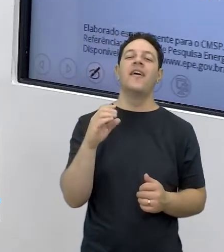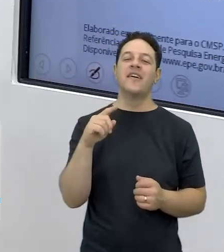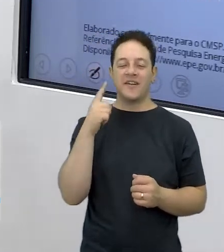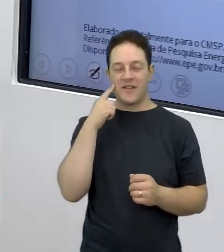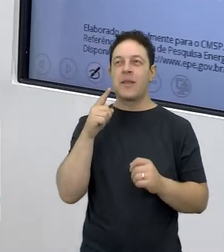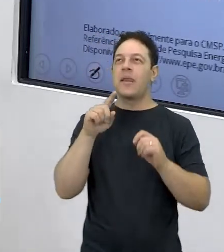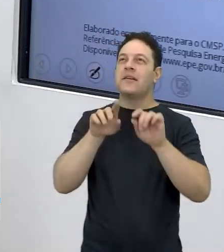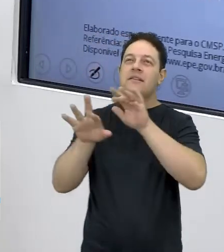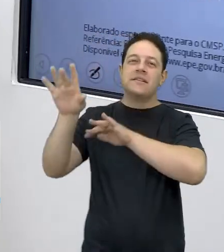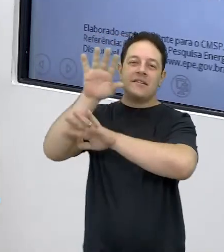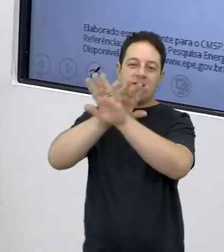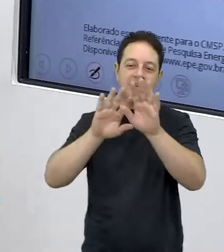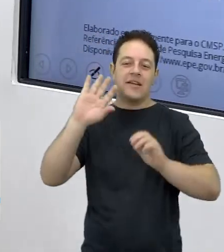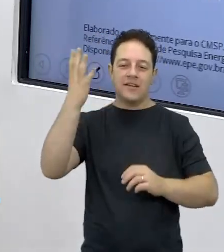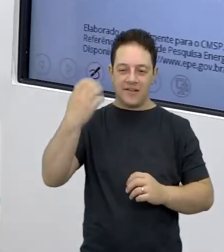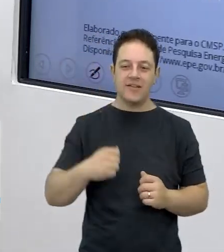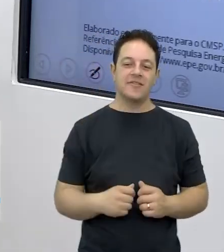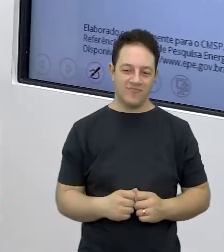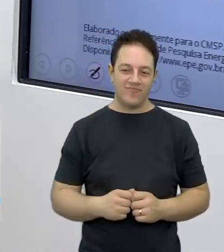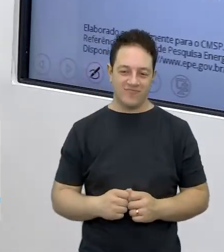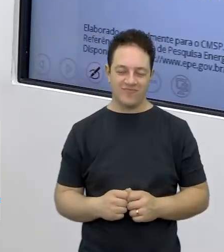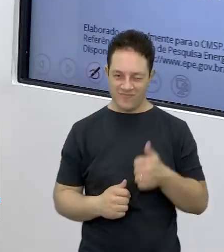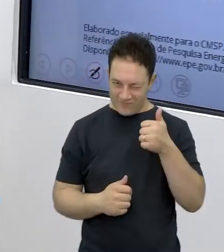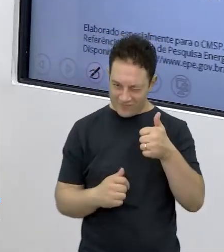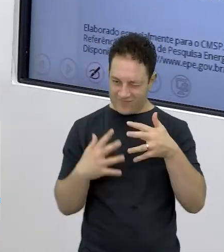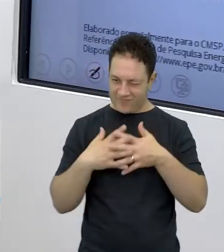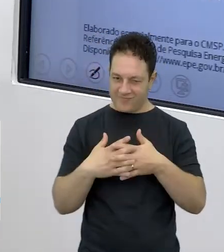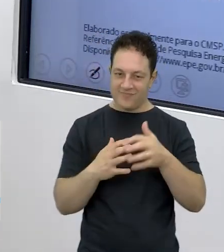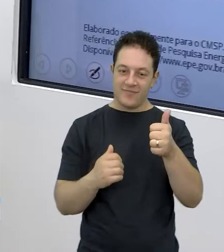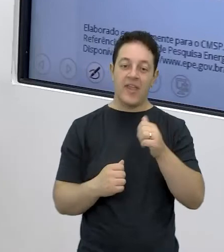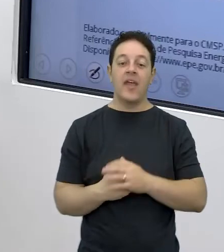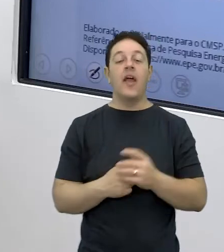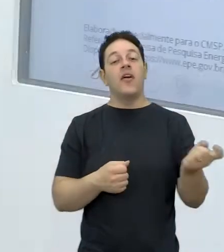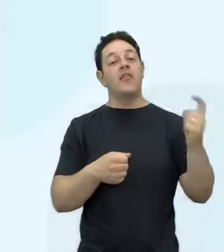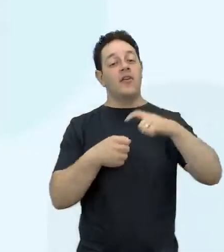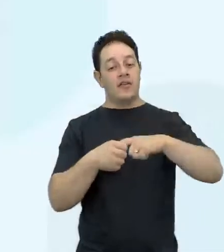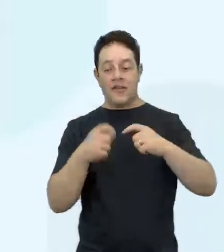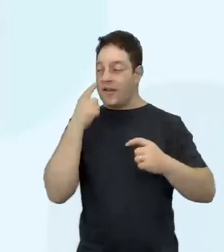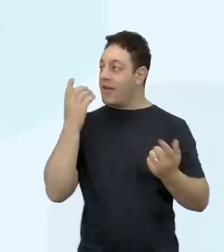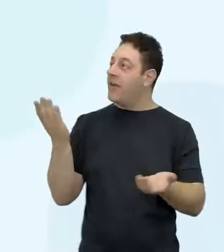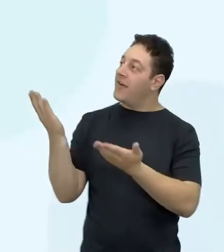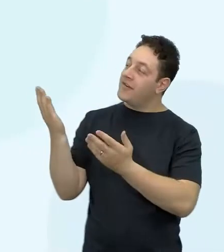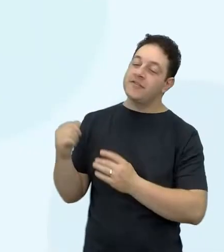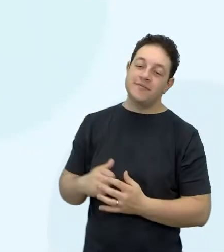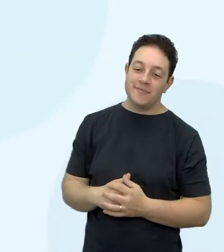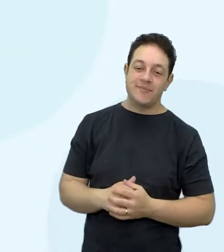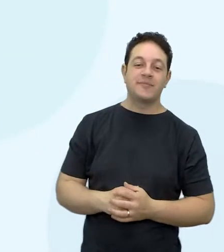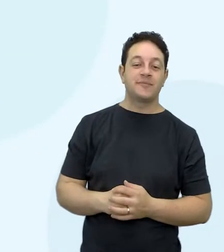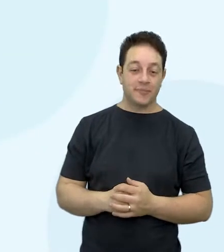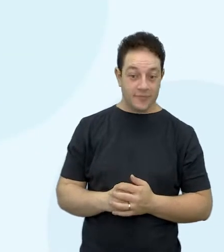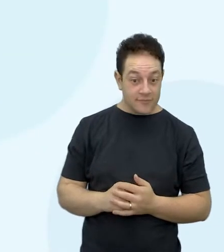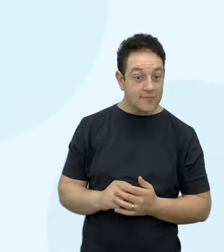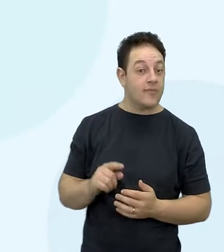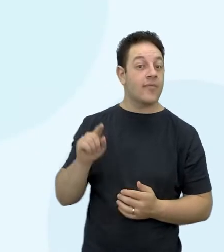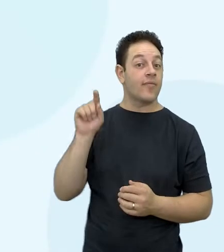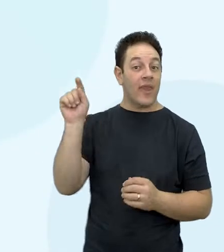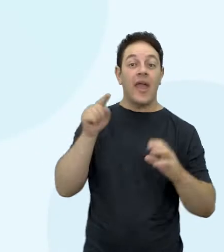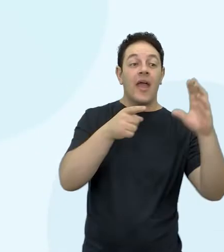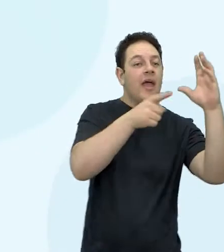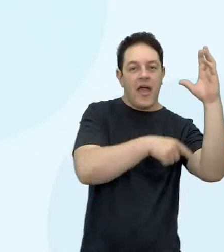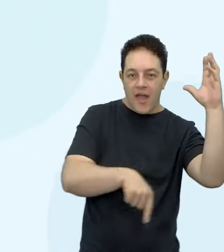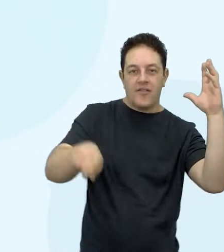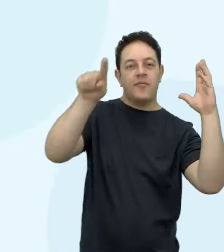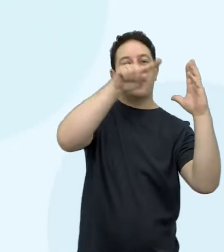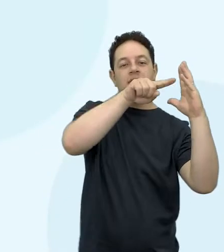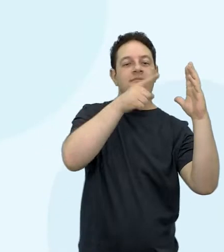que atrapalha o efeito estufa, que agrava, tá certo? Bom, voltando aí para a telinha, ó. Então, esses não renováveis, eles